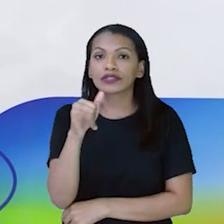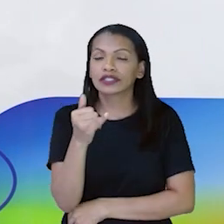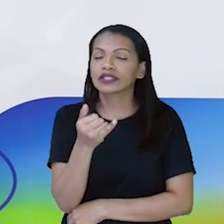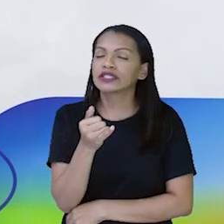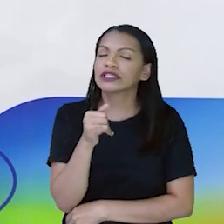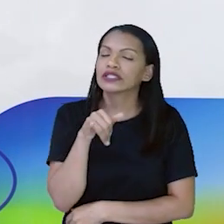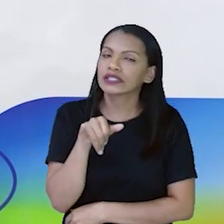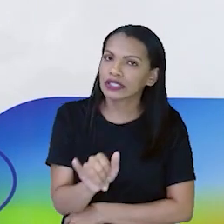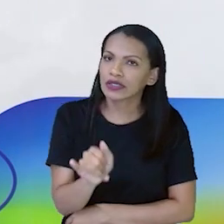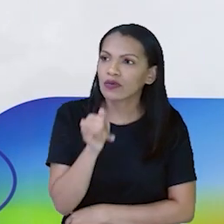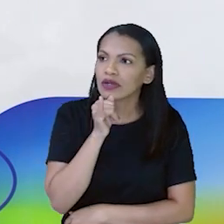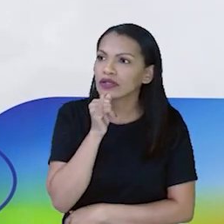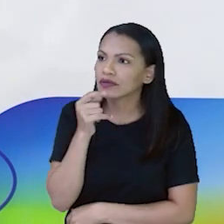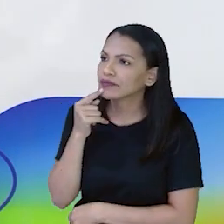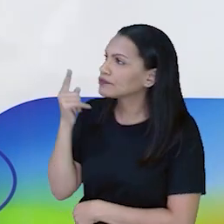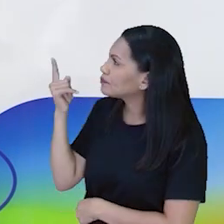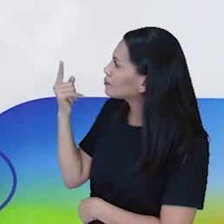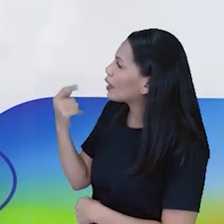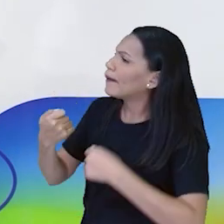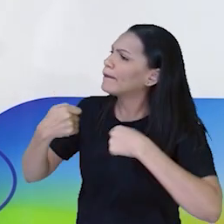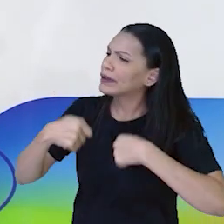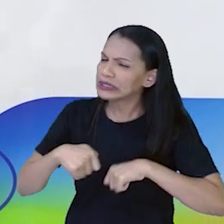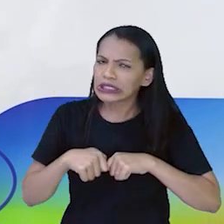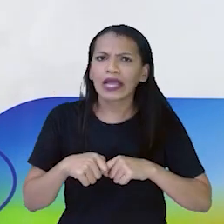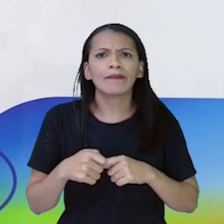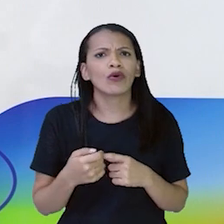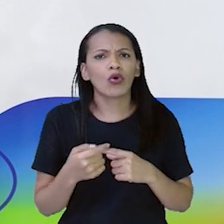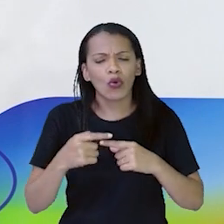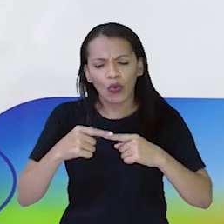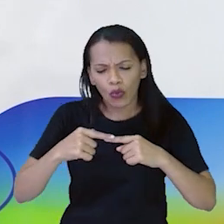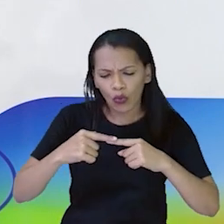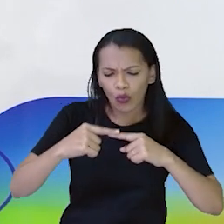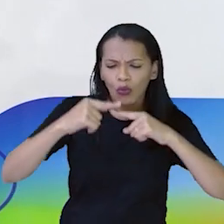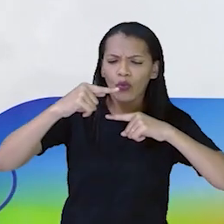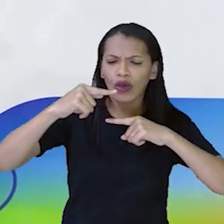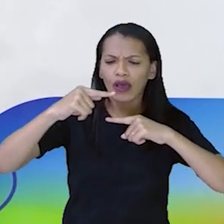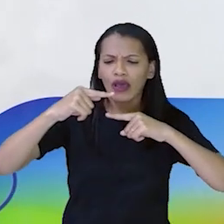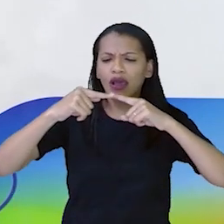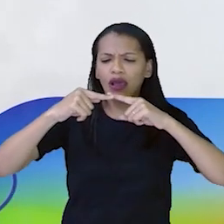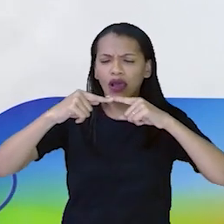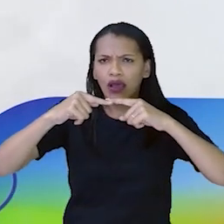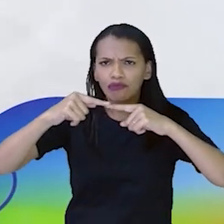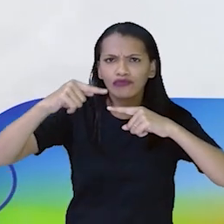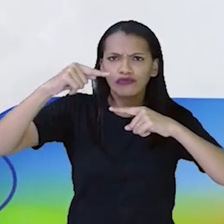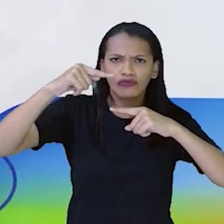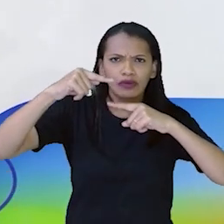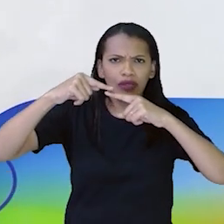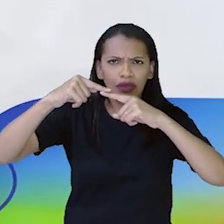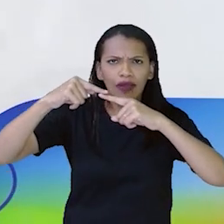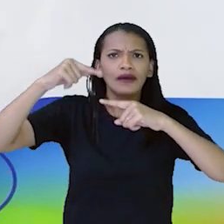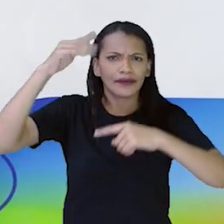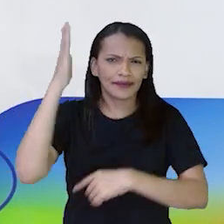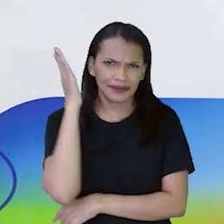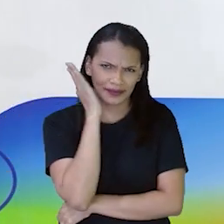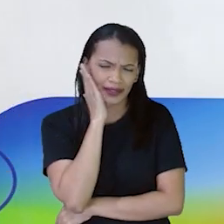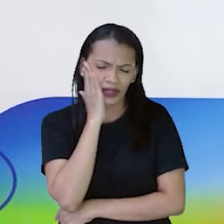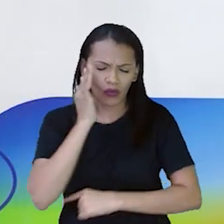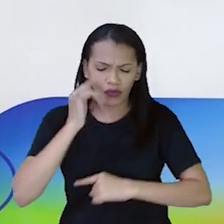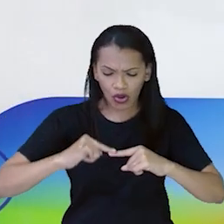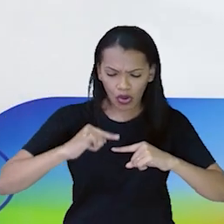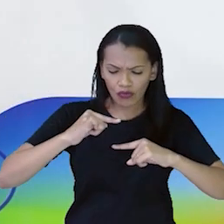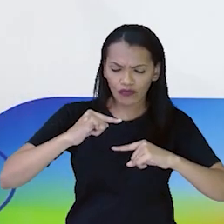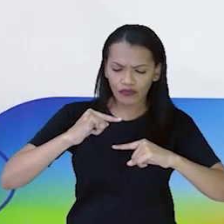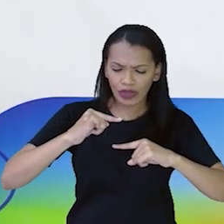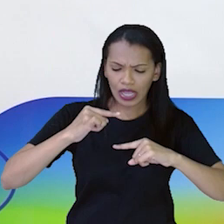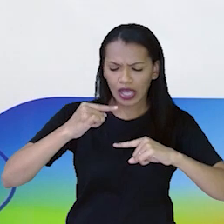do 10 para o 20, eu também tenho que dar um espaço de um dedo ou de uma polegada do 20 para o 30, do 30